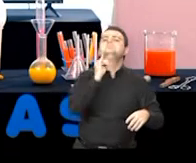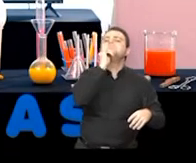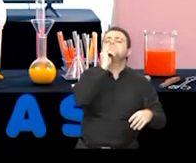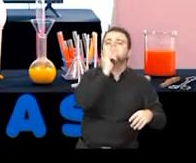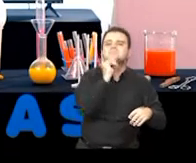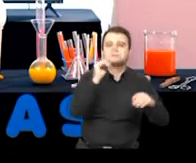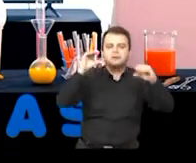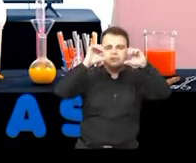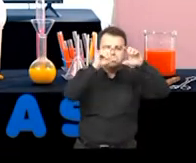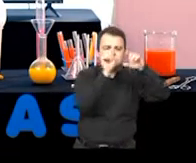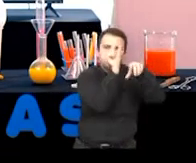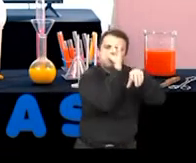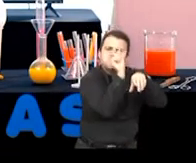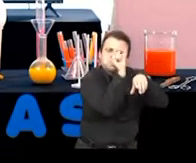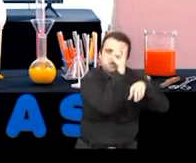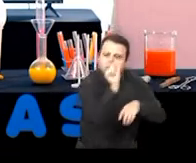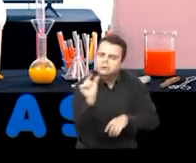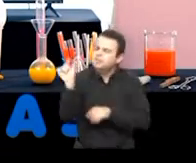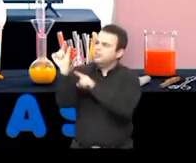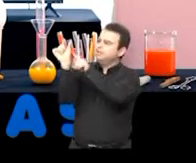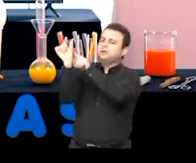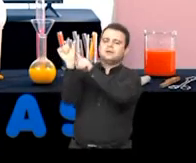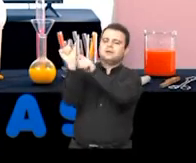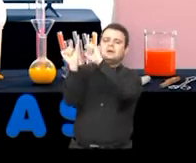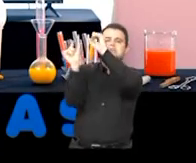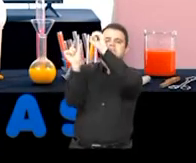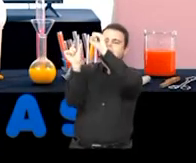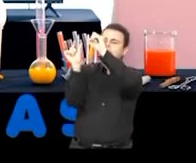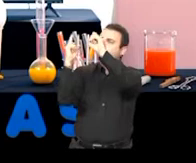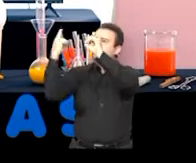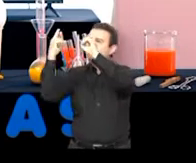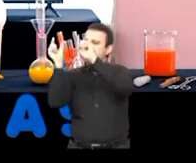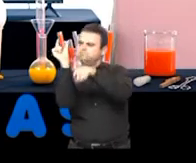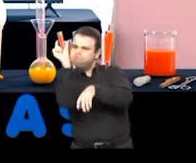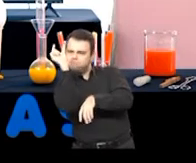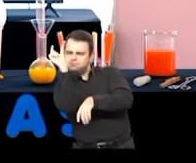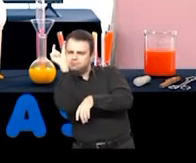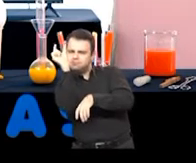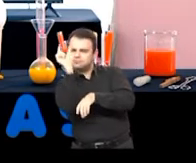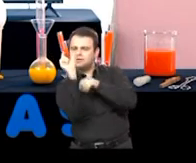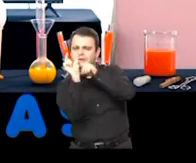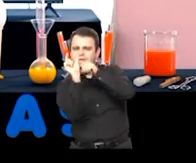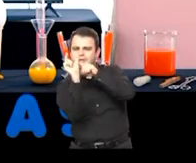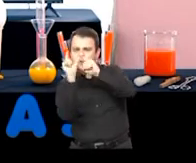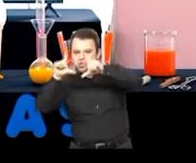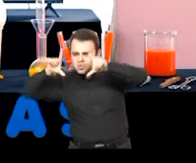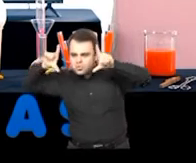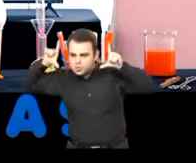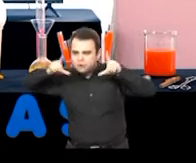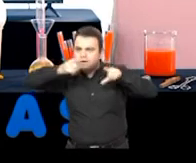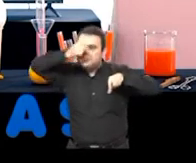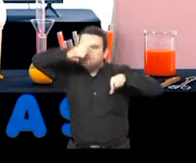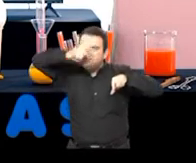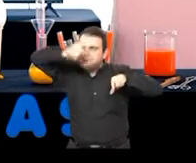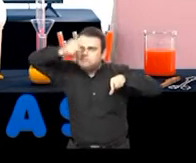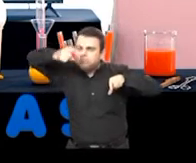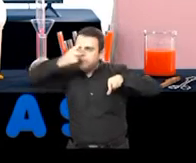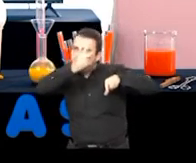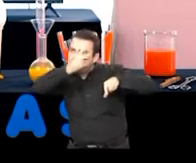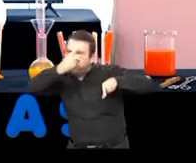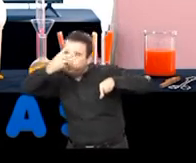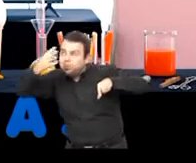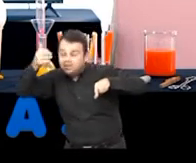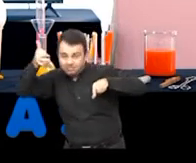1 centímetro, do 0 a 1. Se eu pegar e for ver, existem 10 tracinhos contando